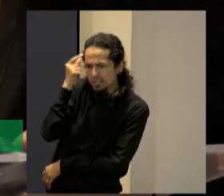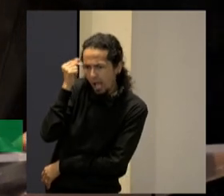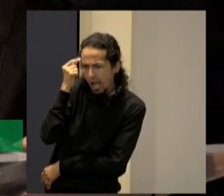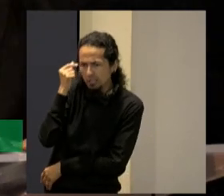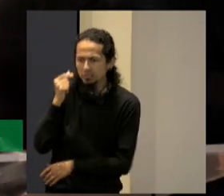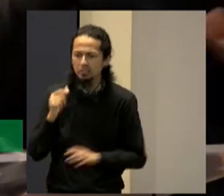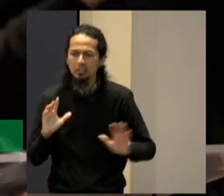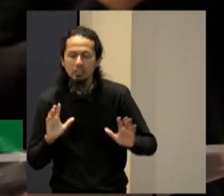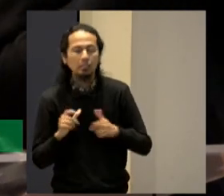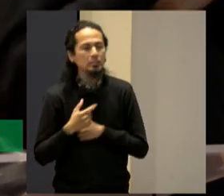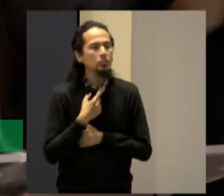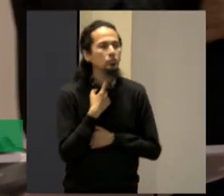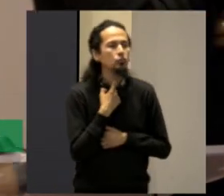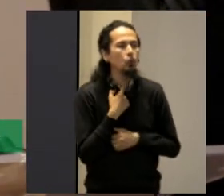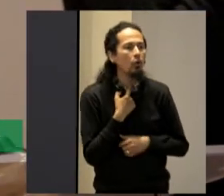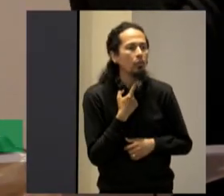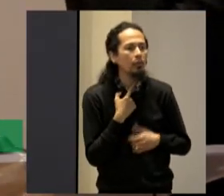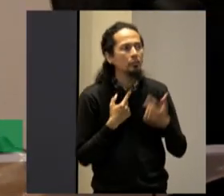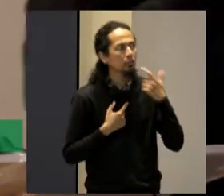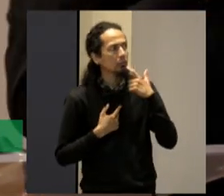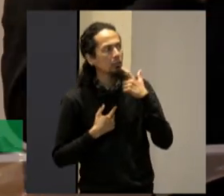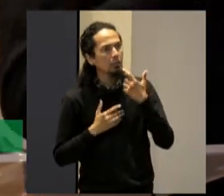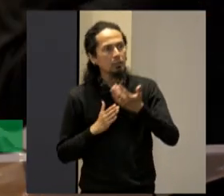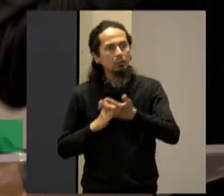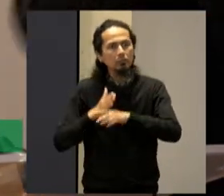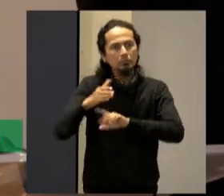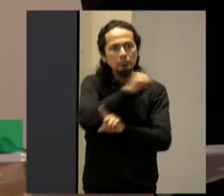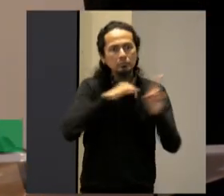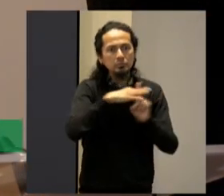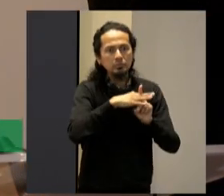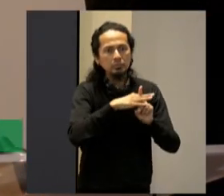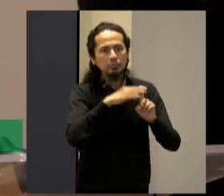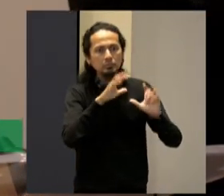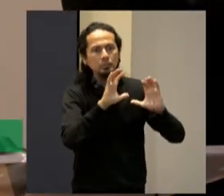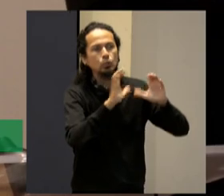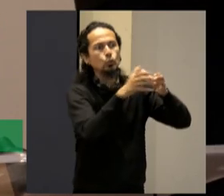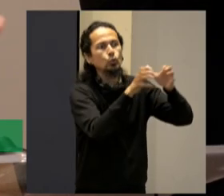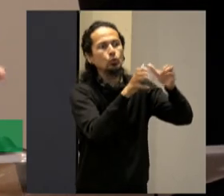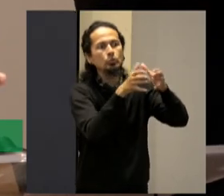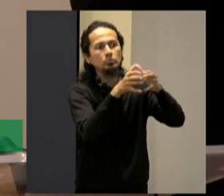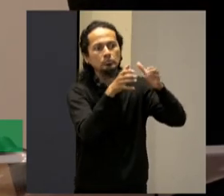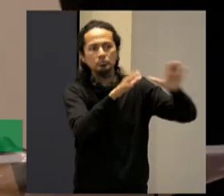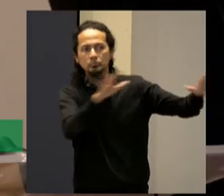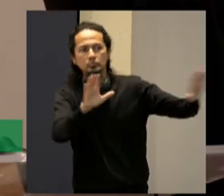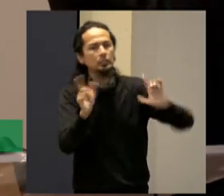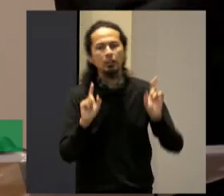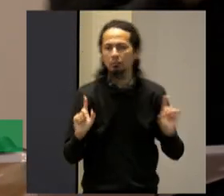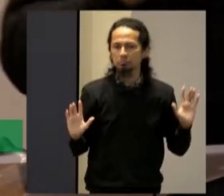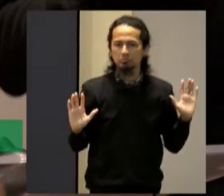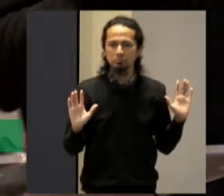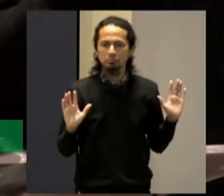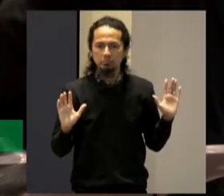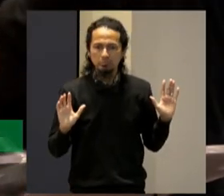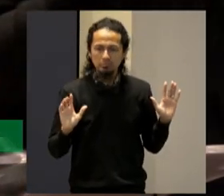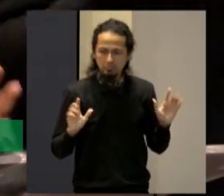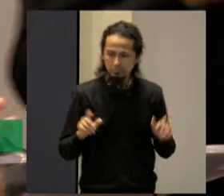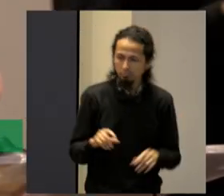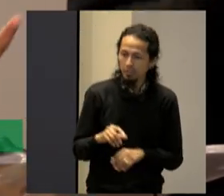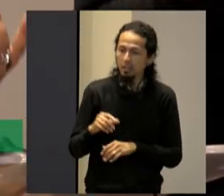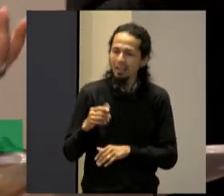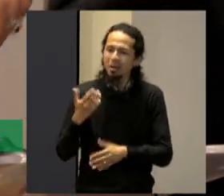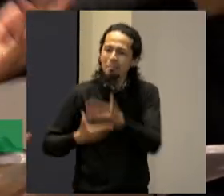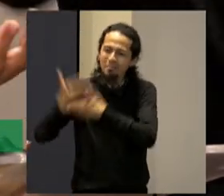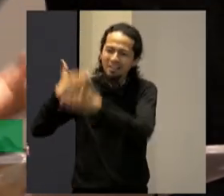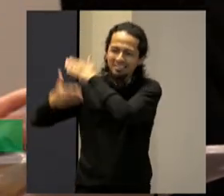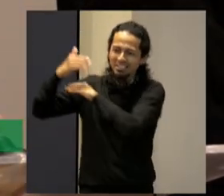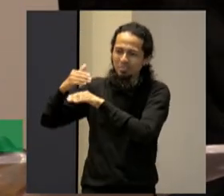não mais de integrar a sociedade de classes, não mais, que era o que as organizações do movimento negro anteriores,